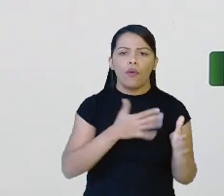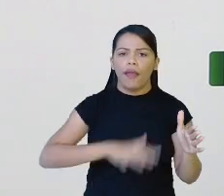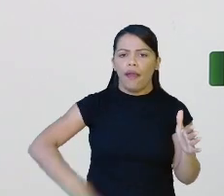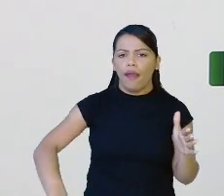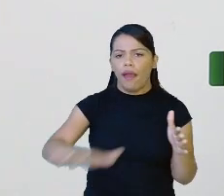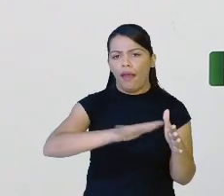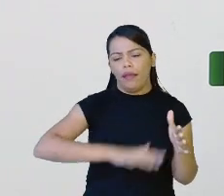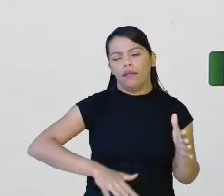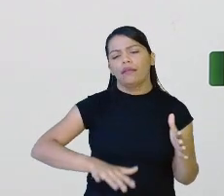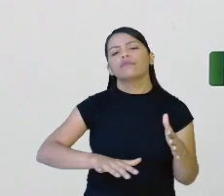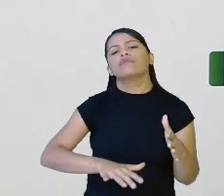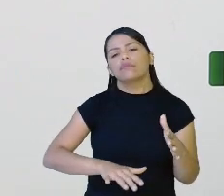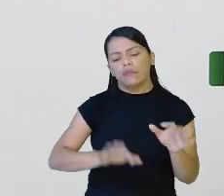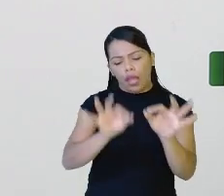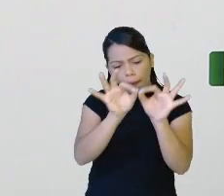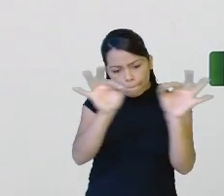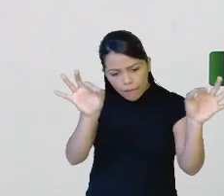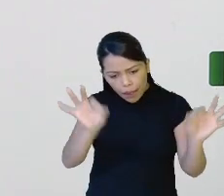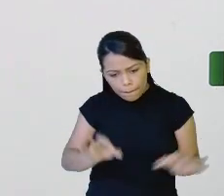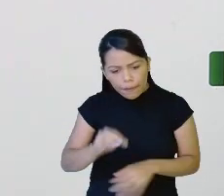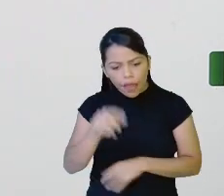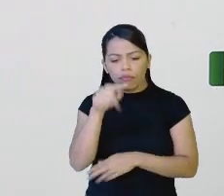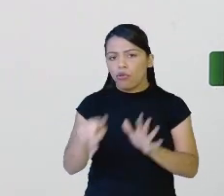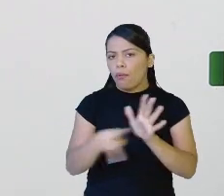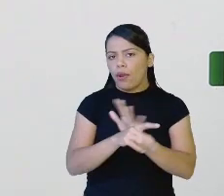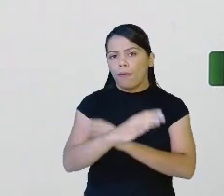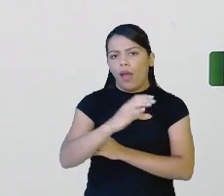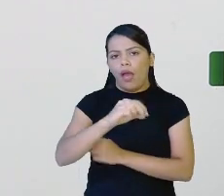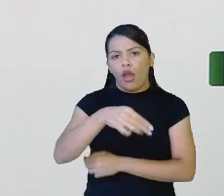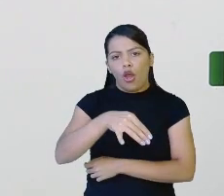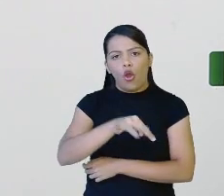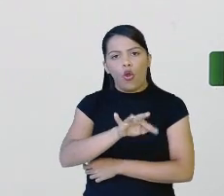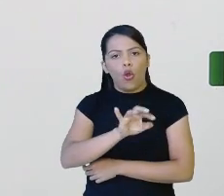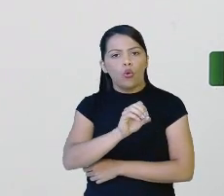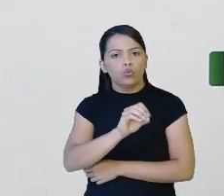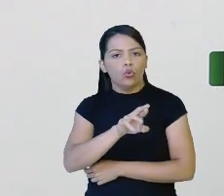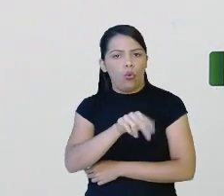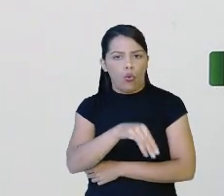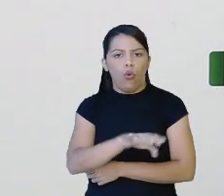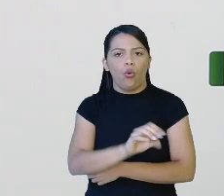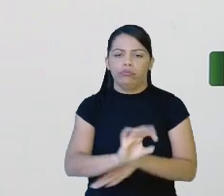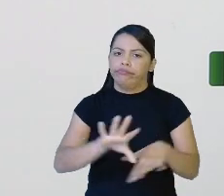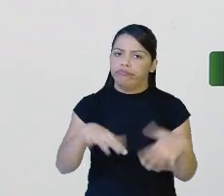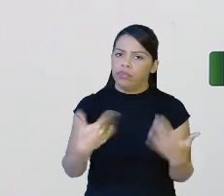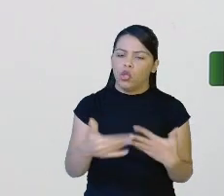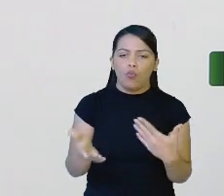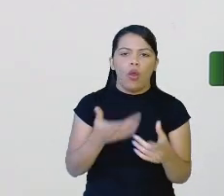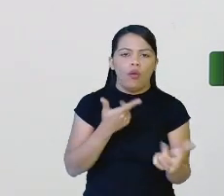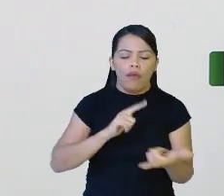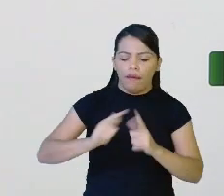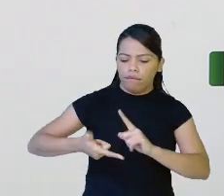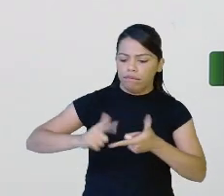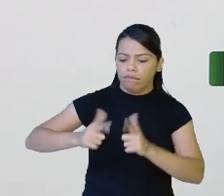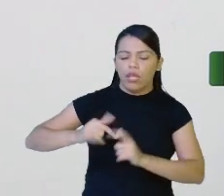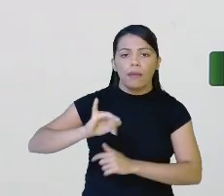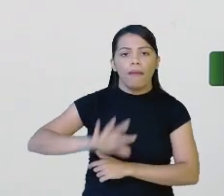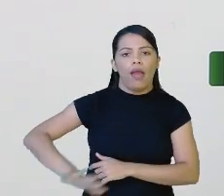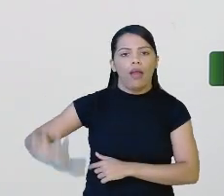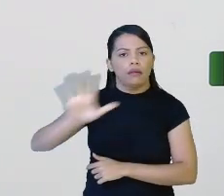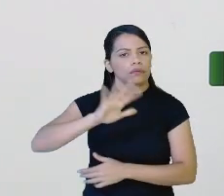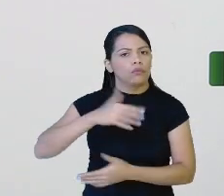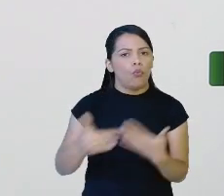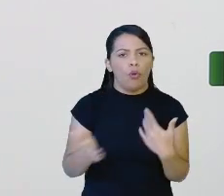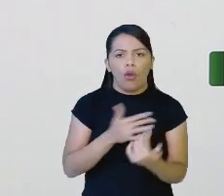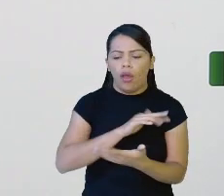o contorno de uma figura geométrica. Hoje, a gente vai focar em figuras